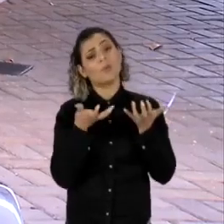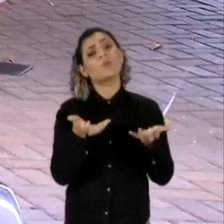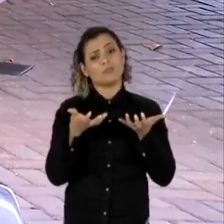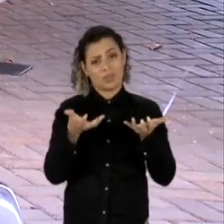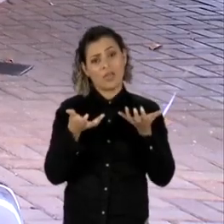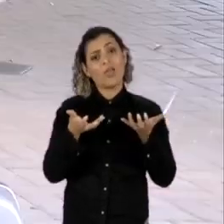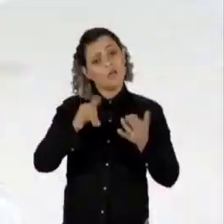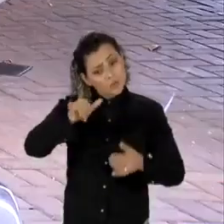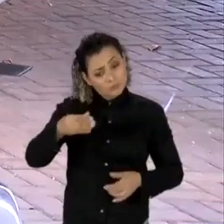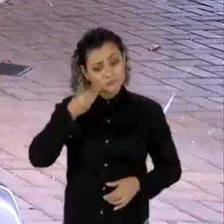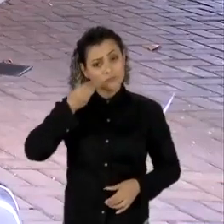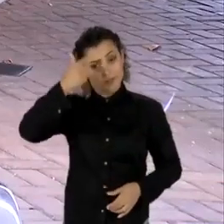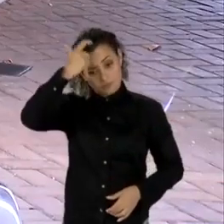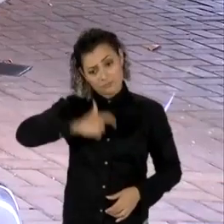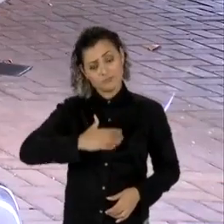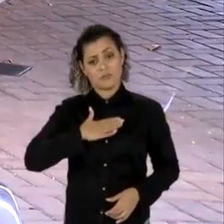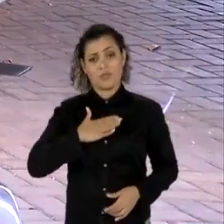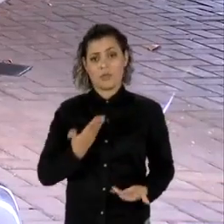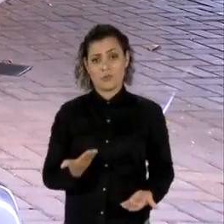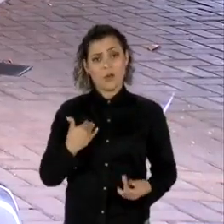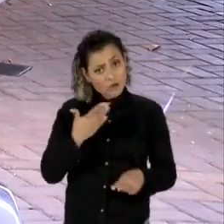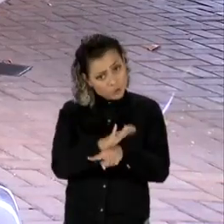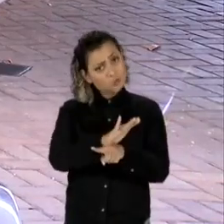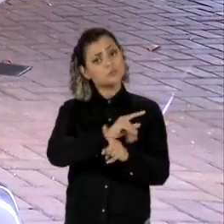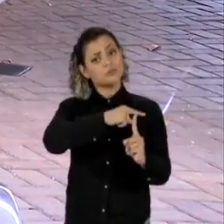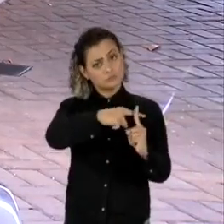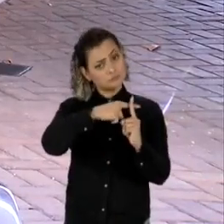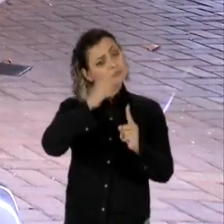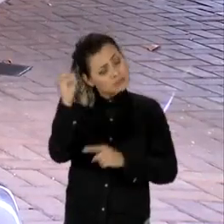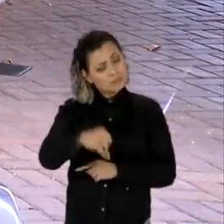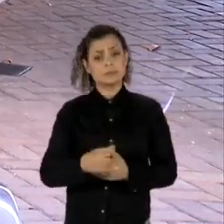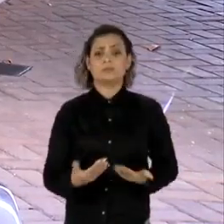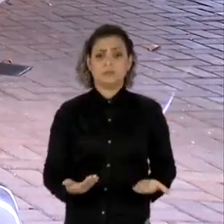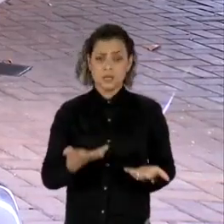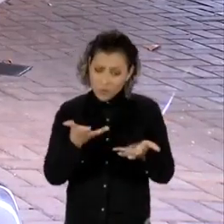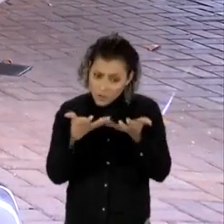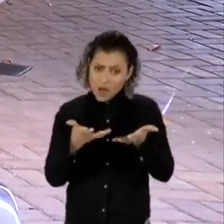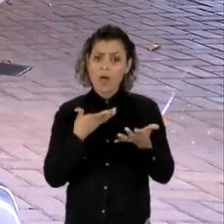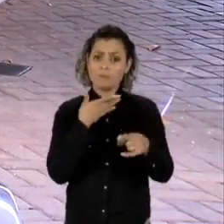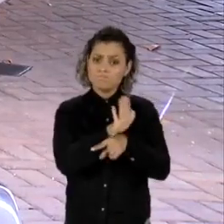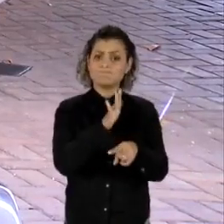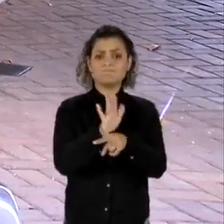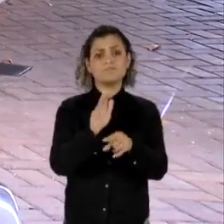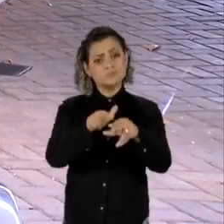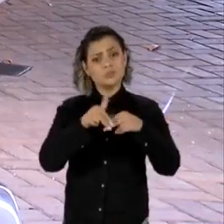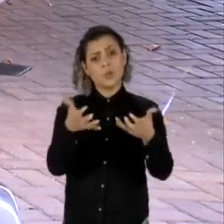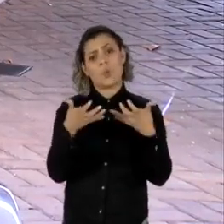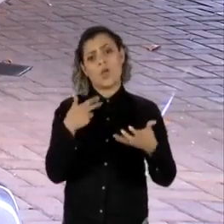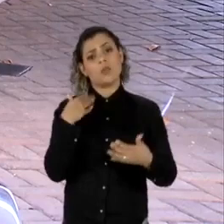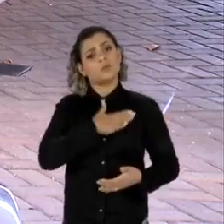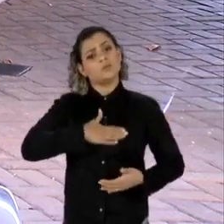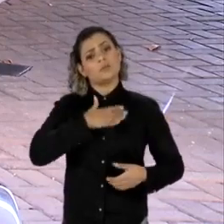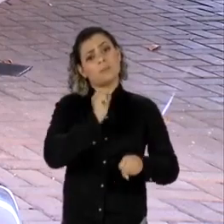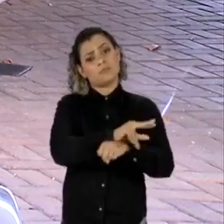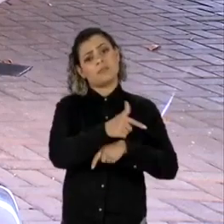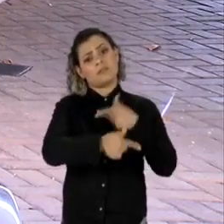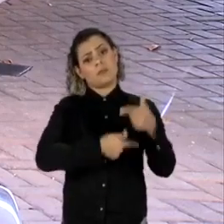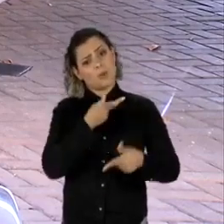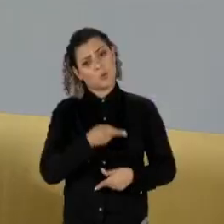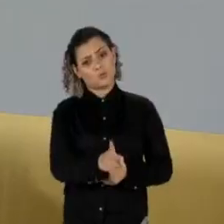ser útil eu acho que eu vou somar assim em east que eu gostaria continuar no